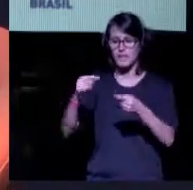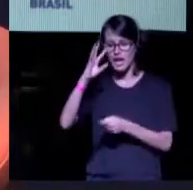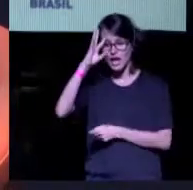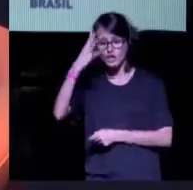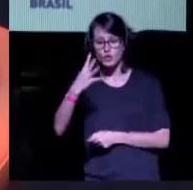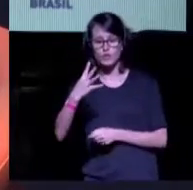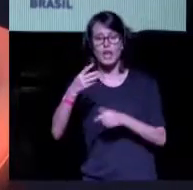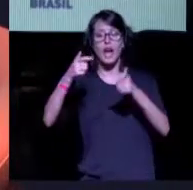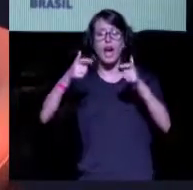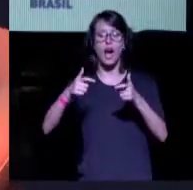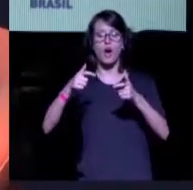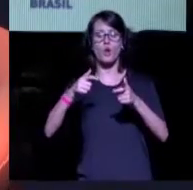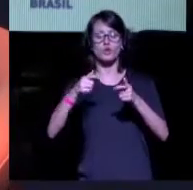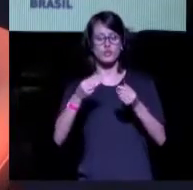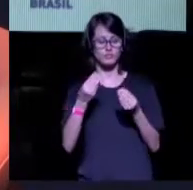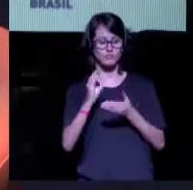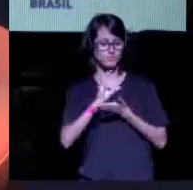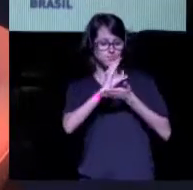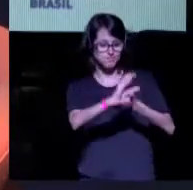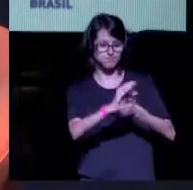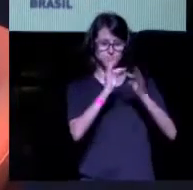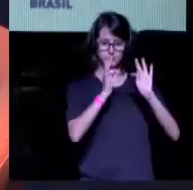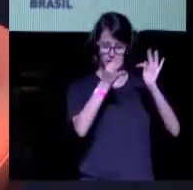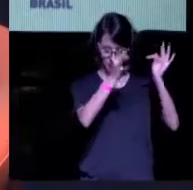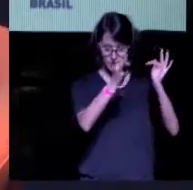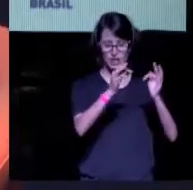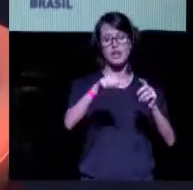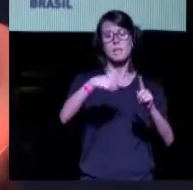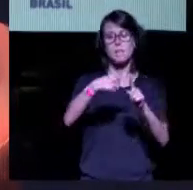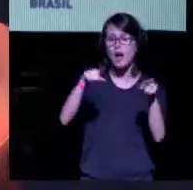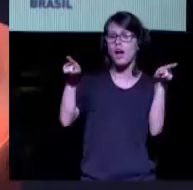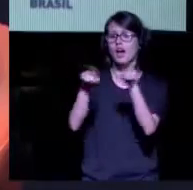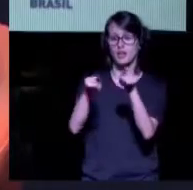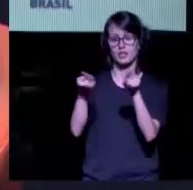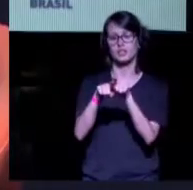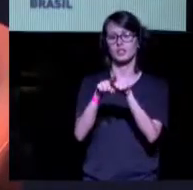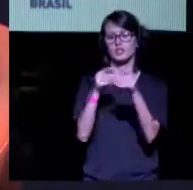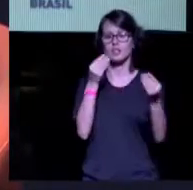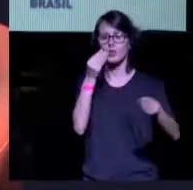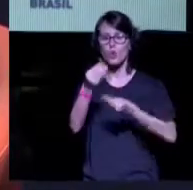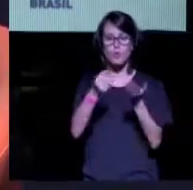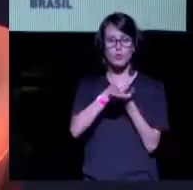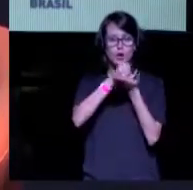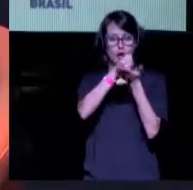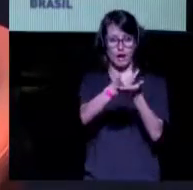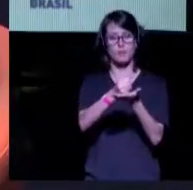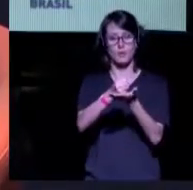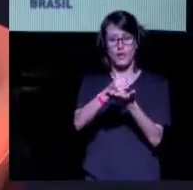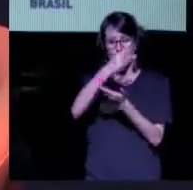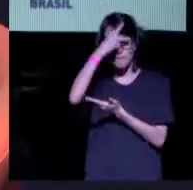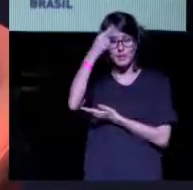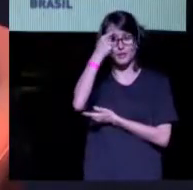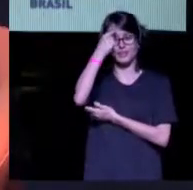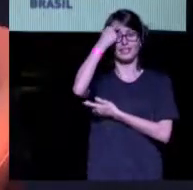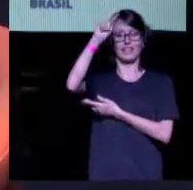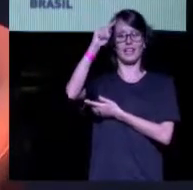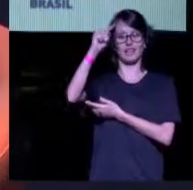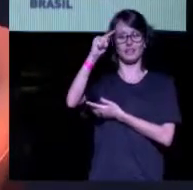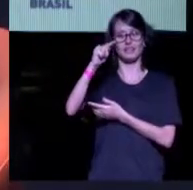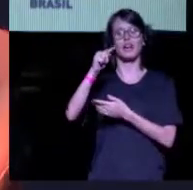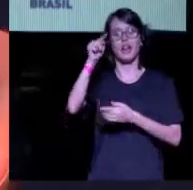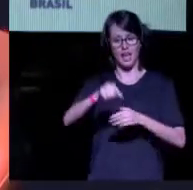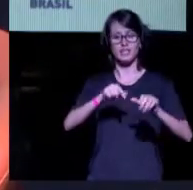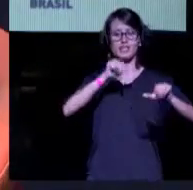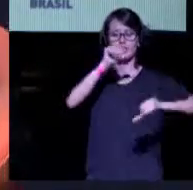mais sobre apoio aos inovadores e eu acho que essa deveria ser a mudança dos governos deverão fazer essa seria a mudança